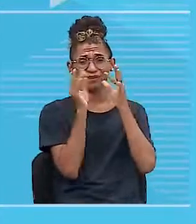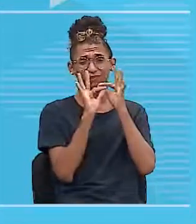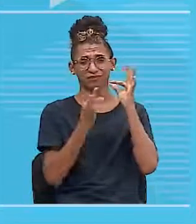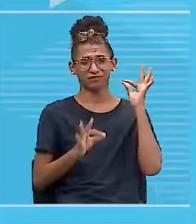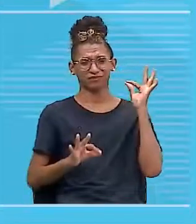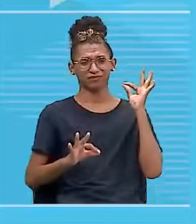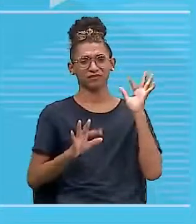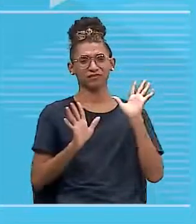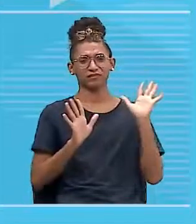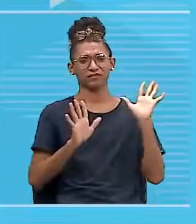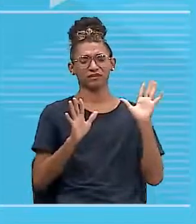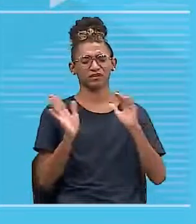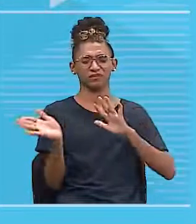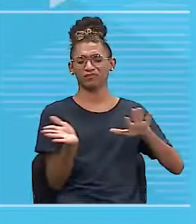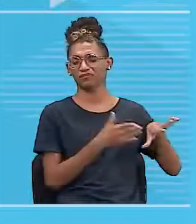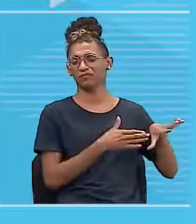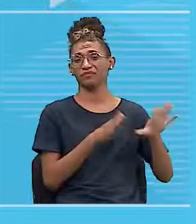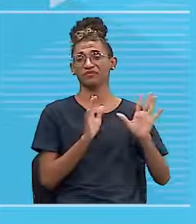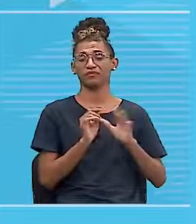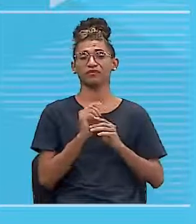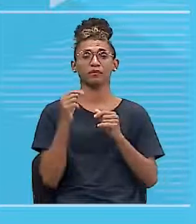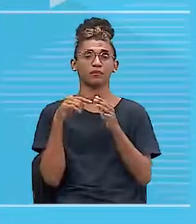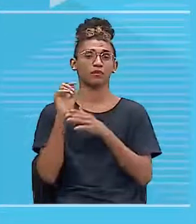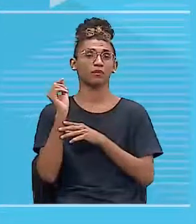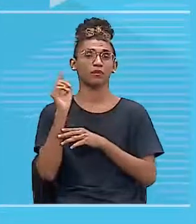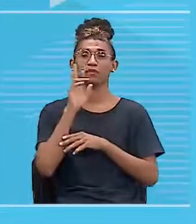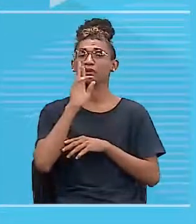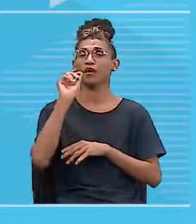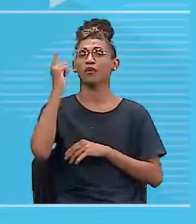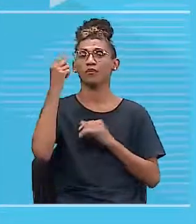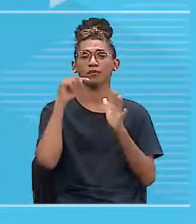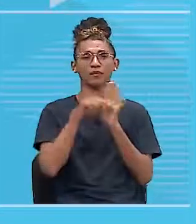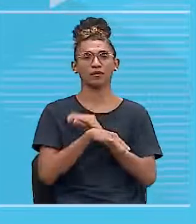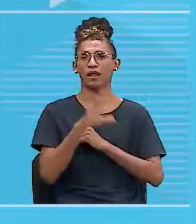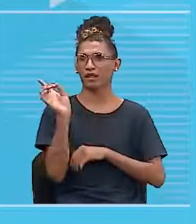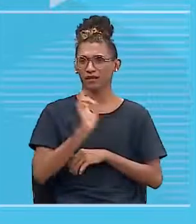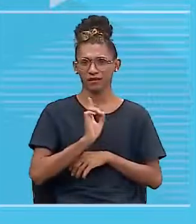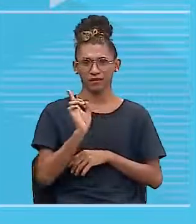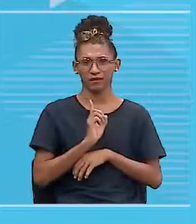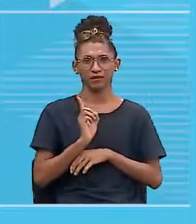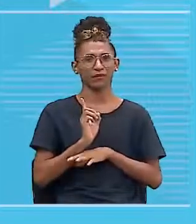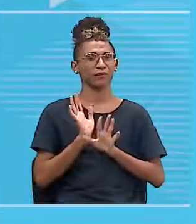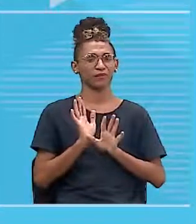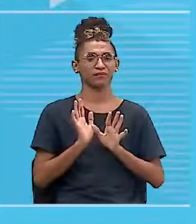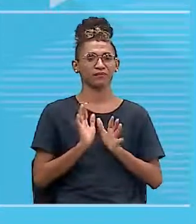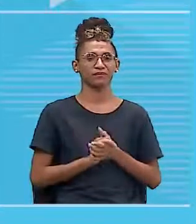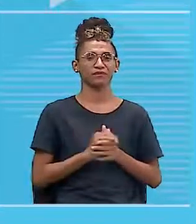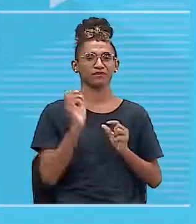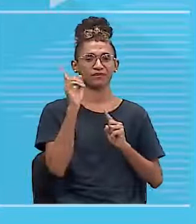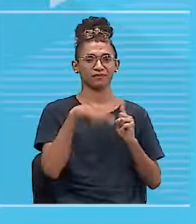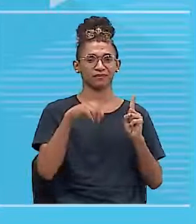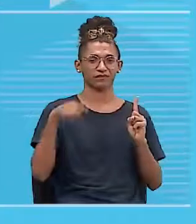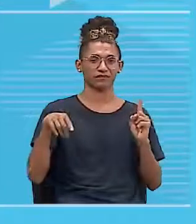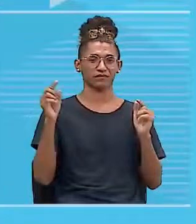eu vou pular para outra questão que tem bem pouquinho a coisa não pule o gráfico